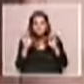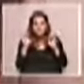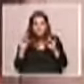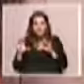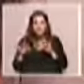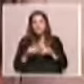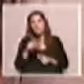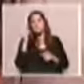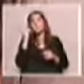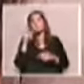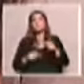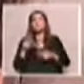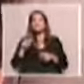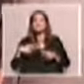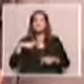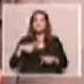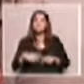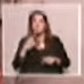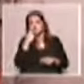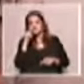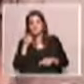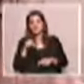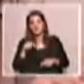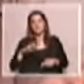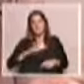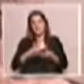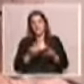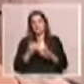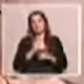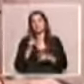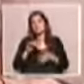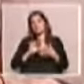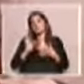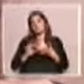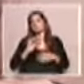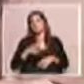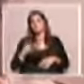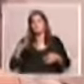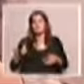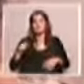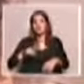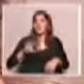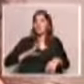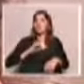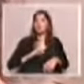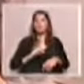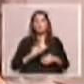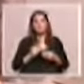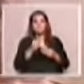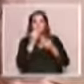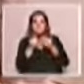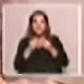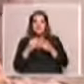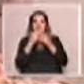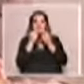que o consumidor português muitas vezes prefere do queijo, não é? Porque esta característica de não ser um queijo fluido, a textura não